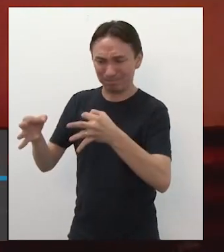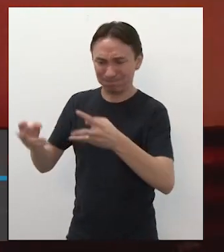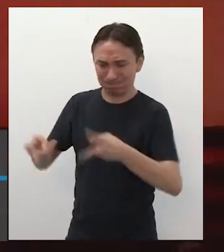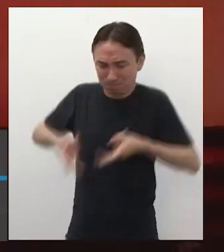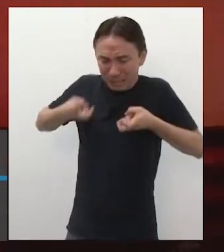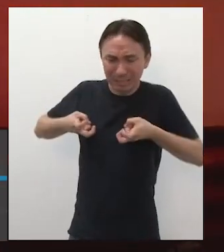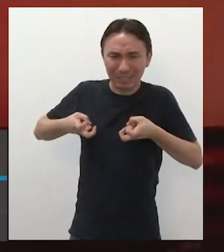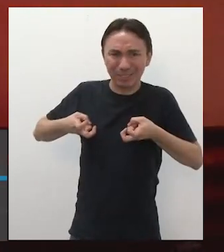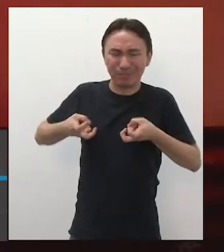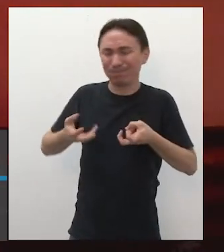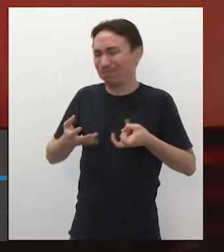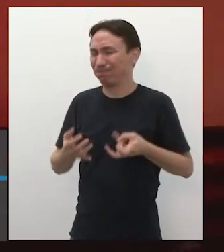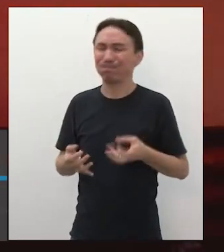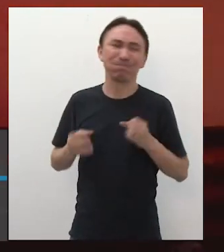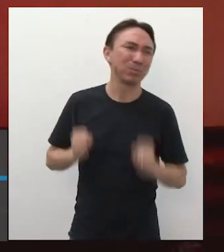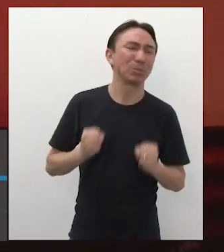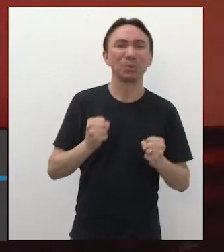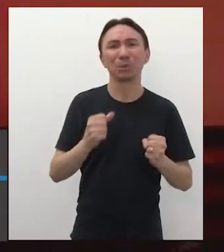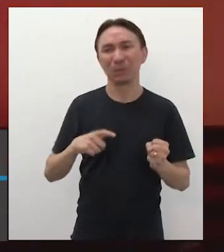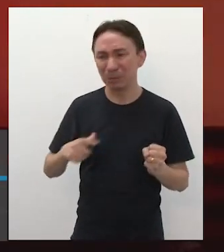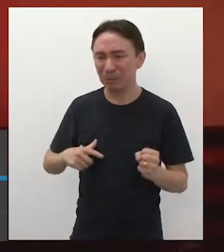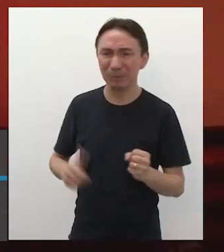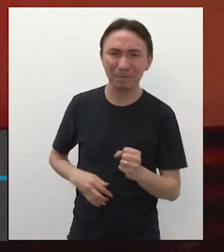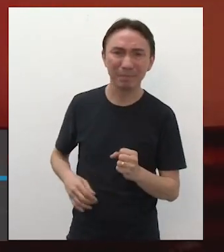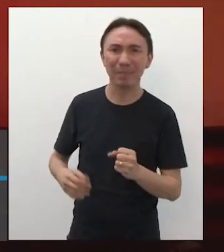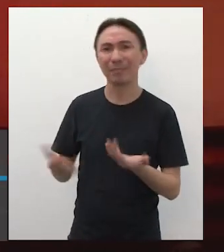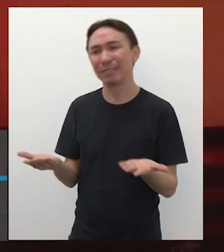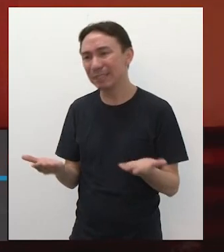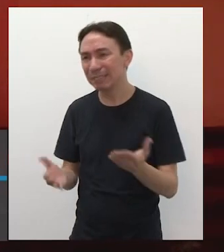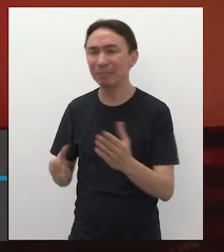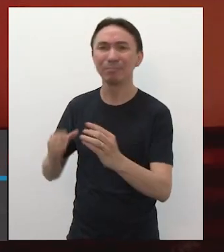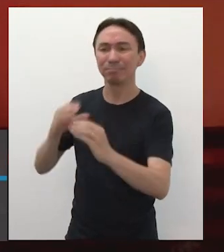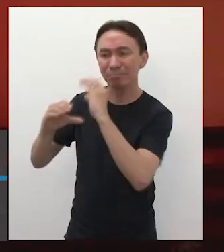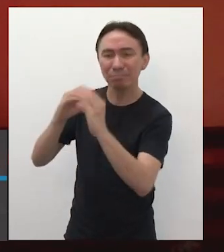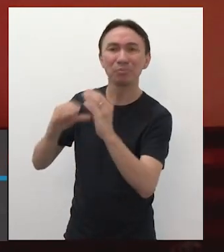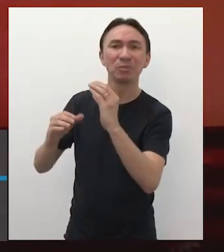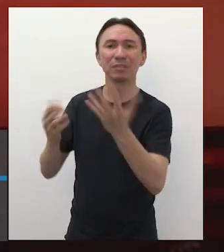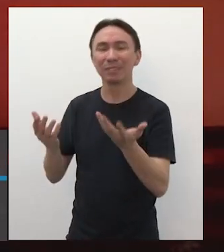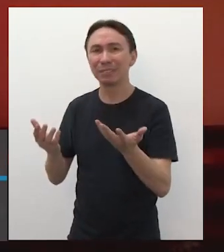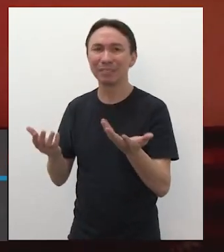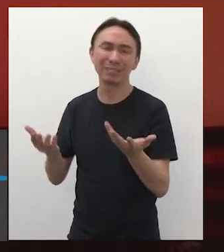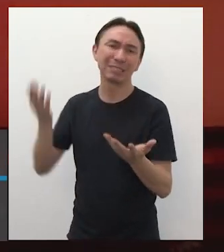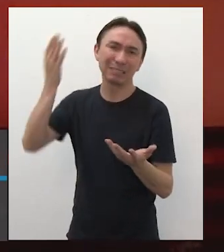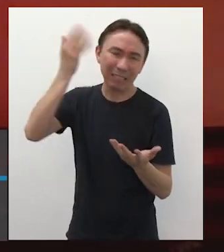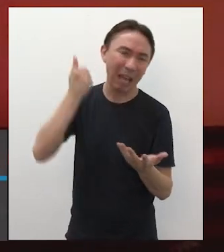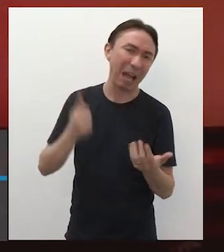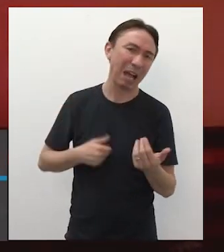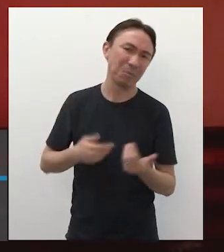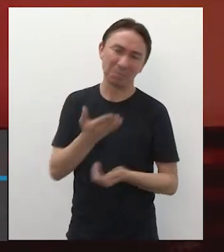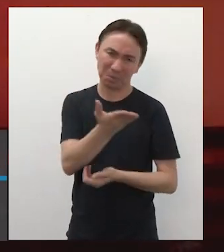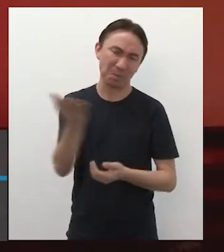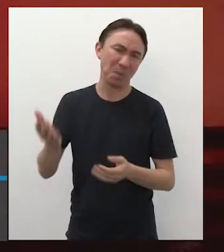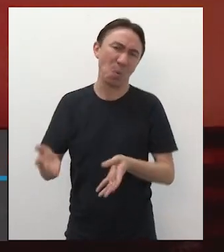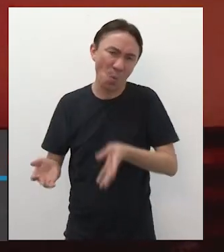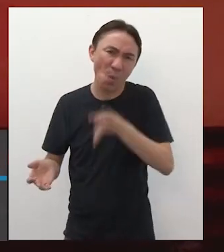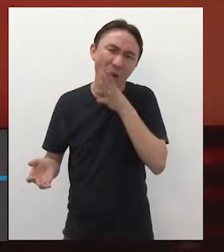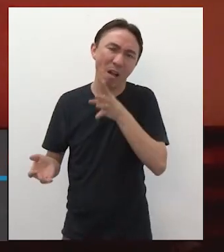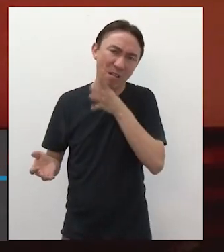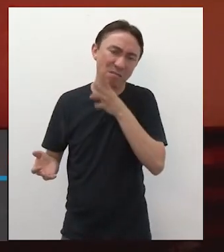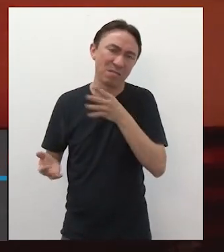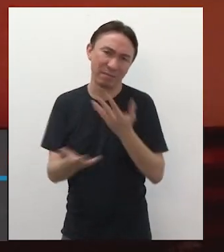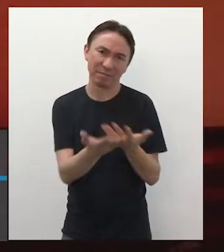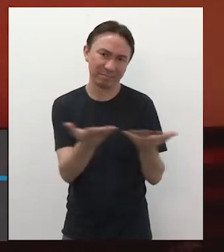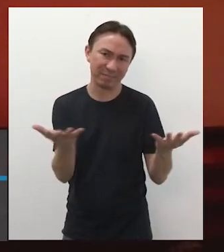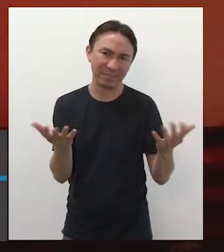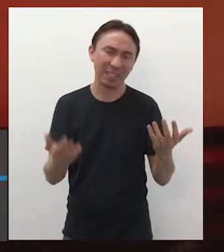não mostre isso, porque a gente sabe, até sem o conhecimento que você tem, que você está trabalhando aqui com a gente, que não é